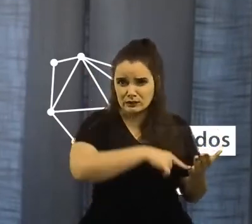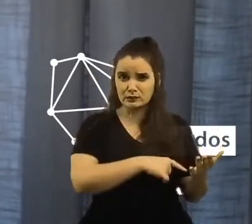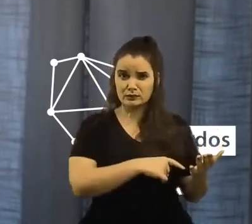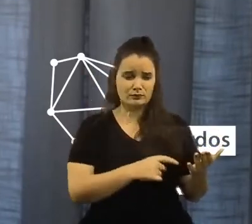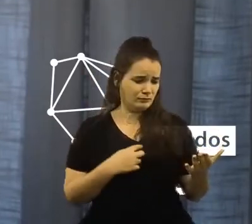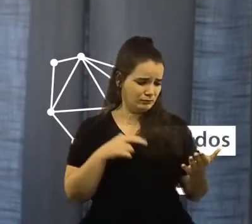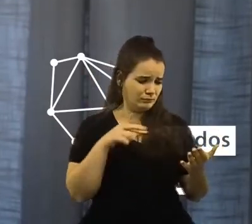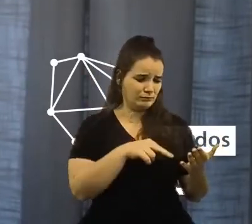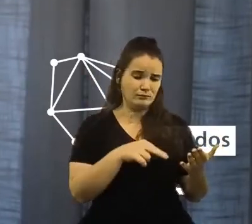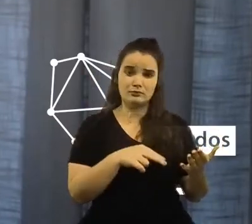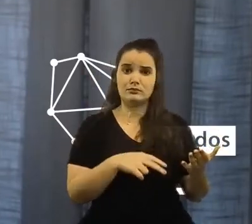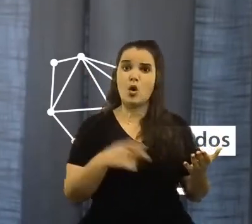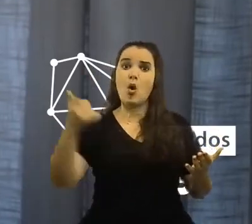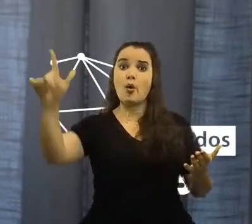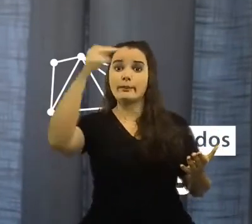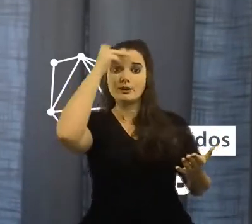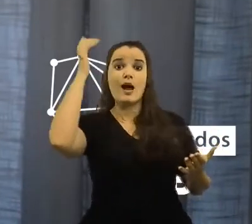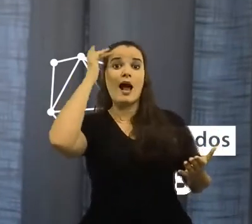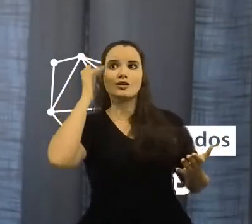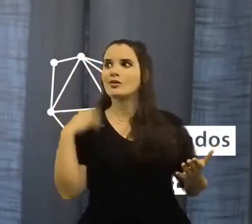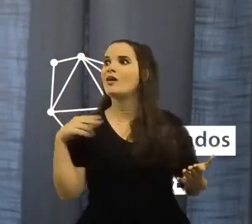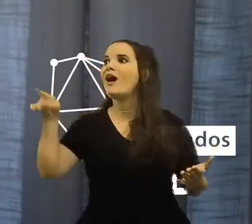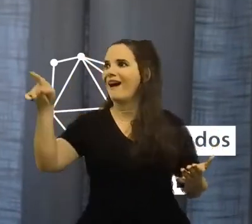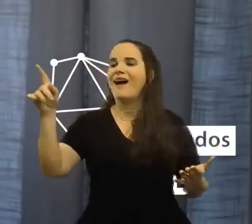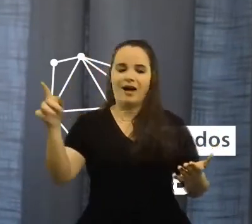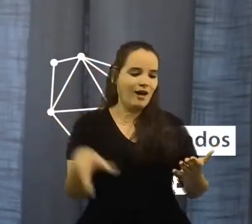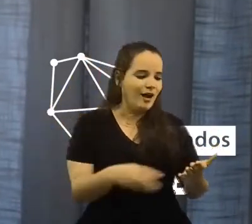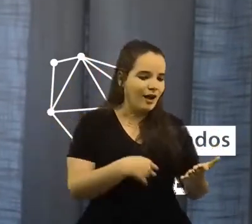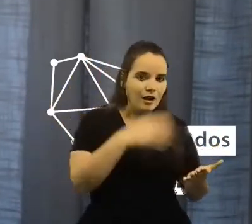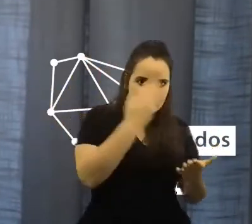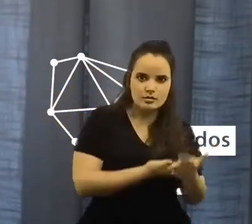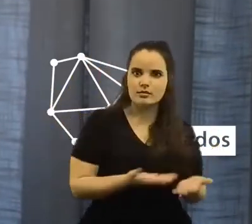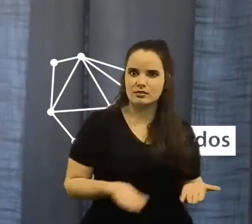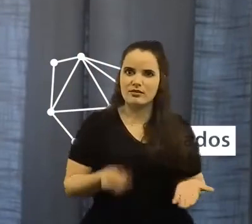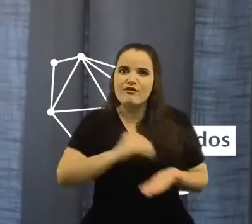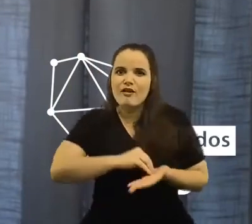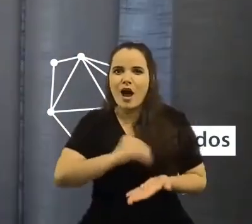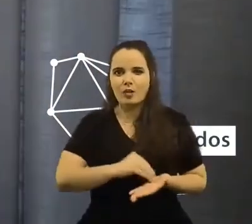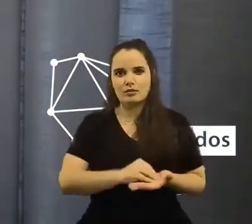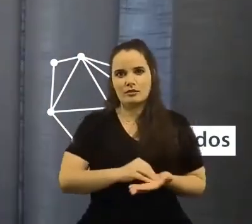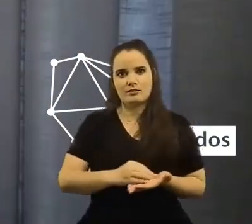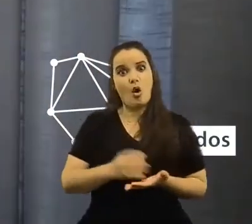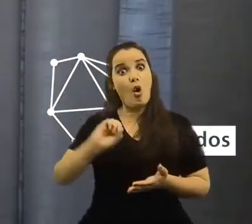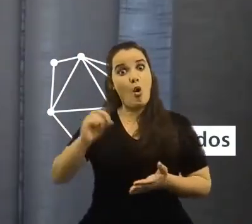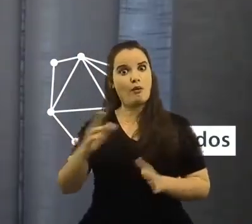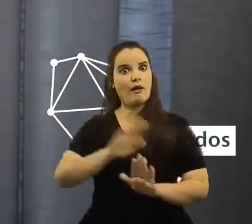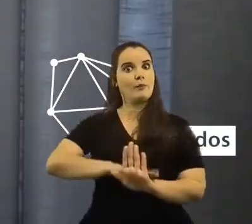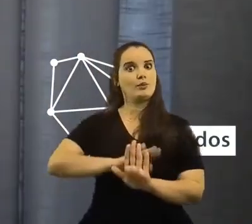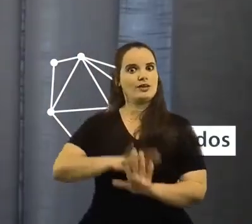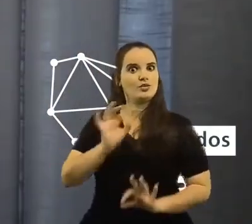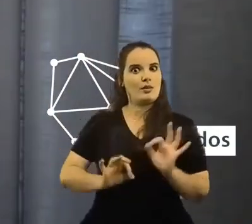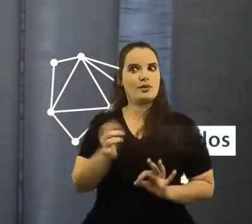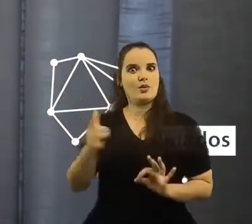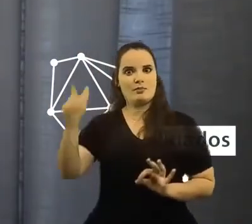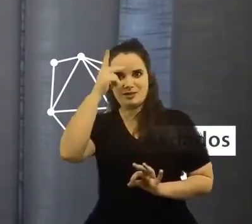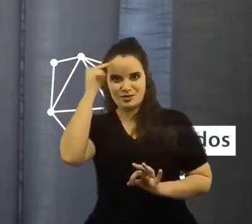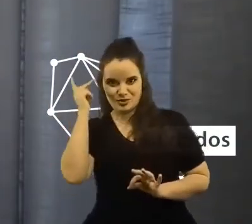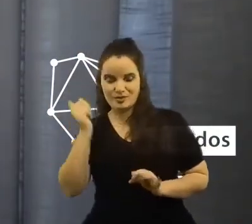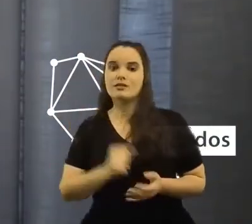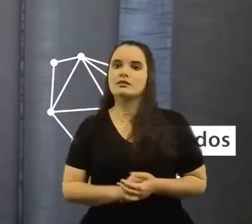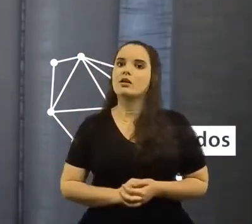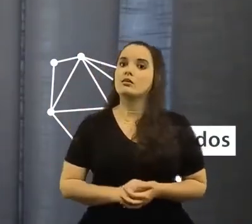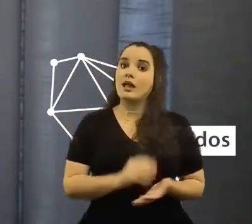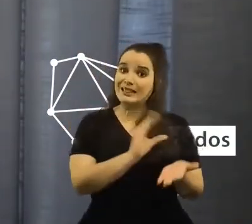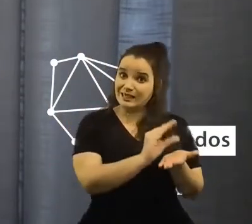interpretações alheias, carregadas com algum tipo de valoração ou julgamento de uma outra pessoa. Aprender a ver dados é encontrar,